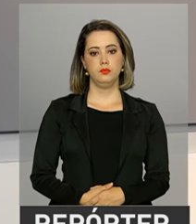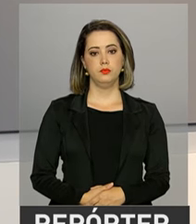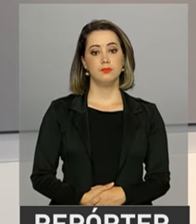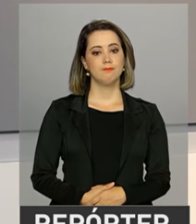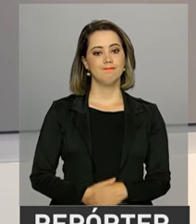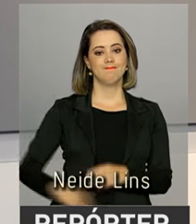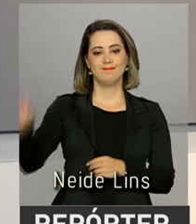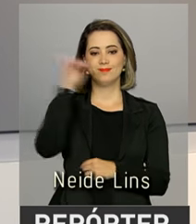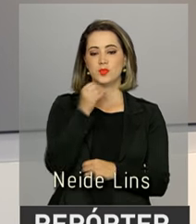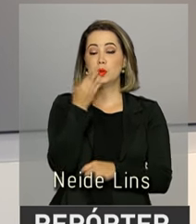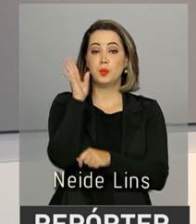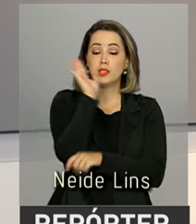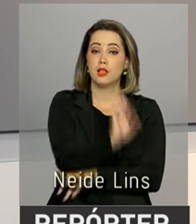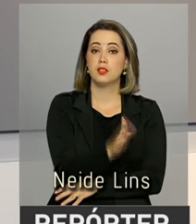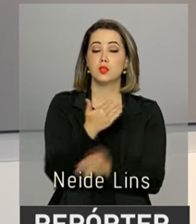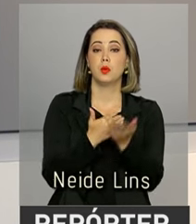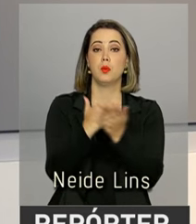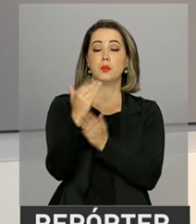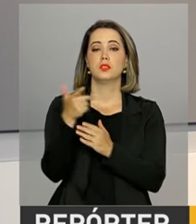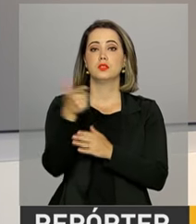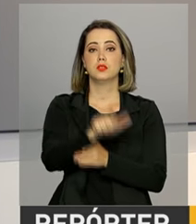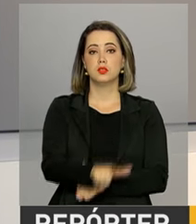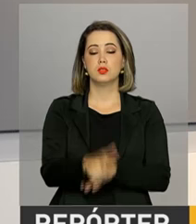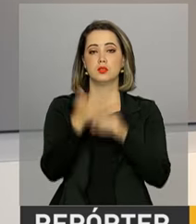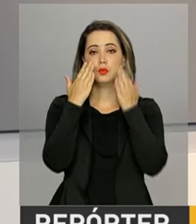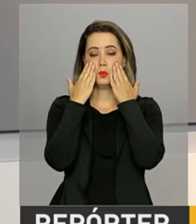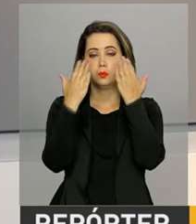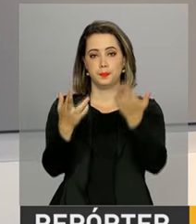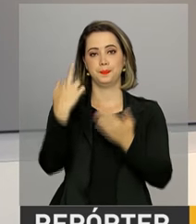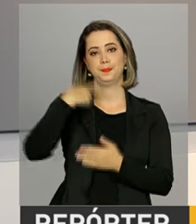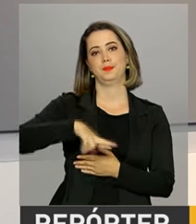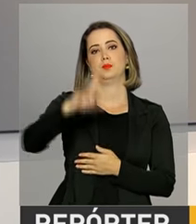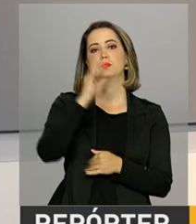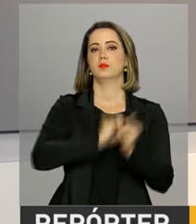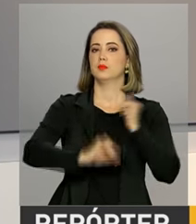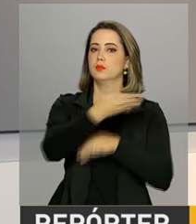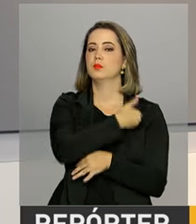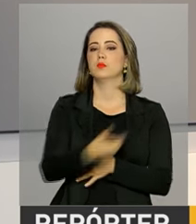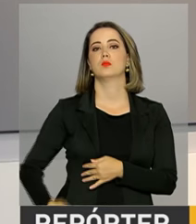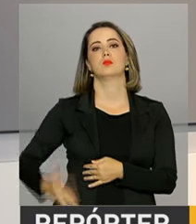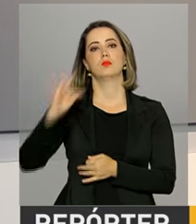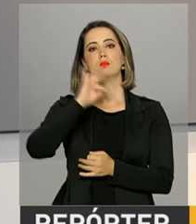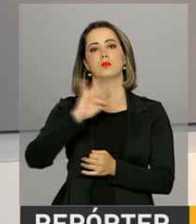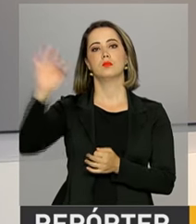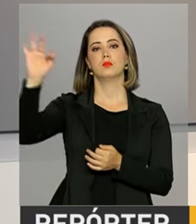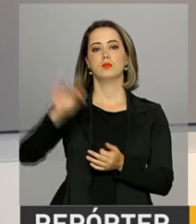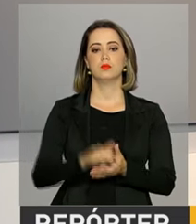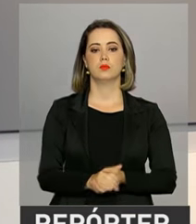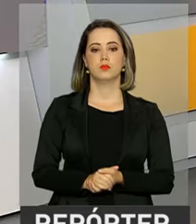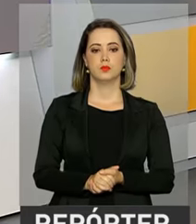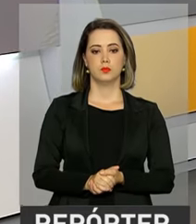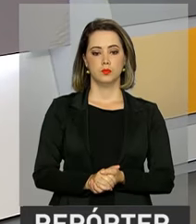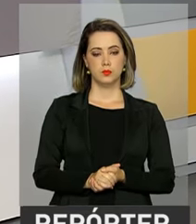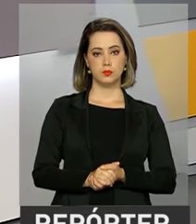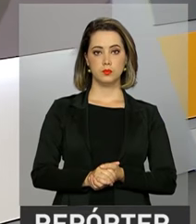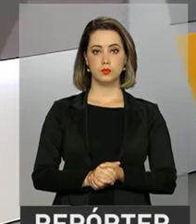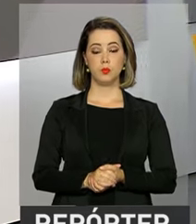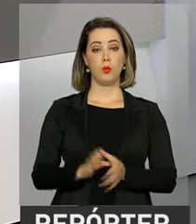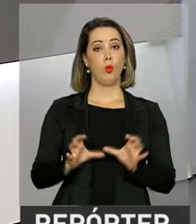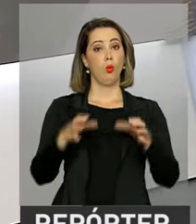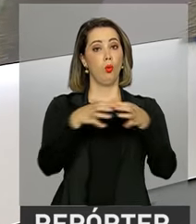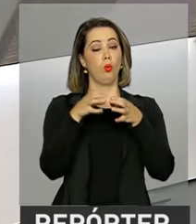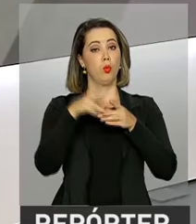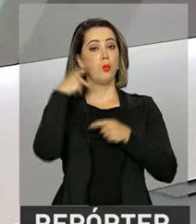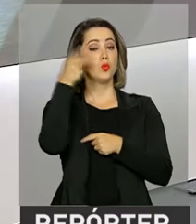olá boa tarde começa agora mais uma edição do repórter nbr com as notícias do governo federal o comitê